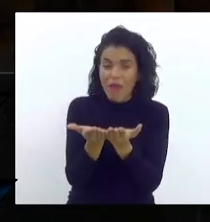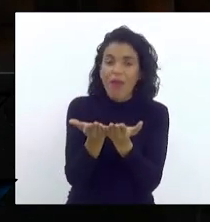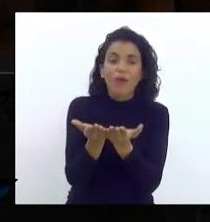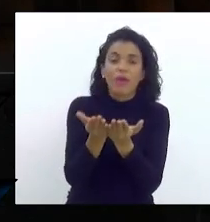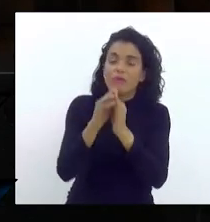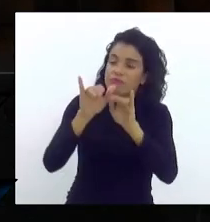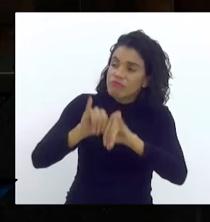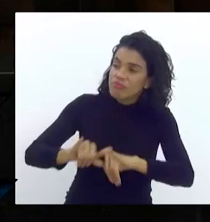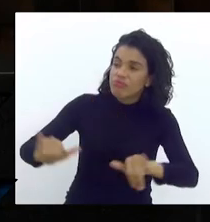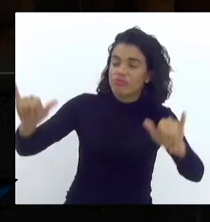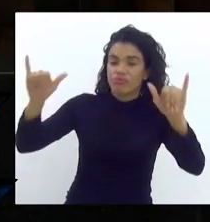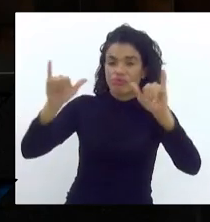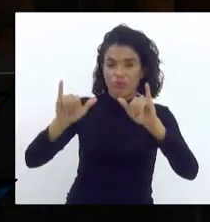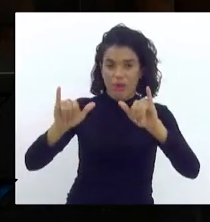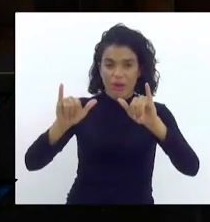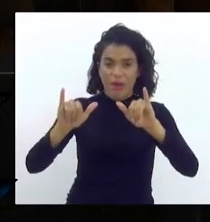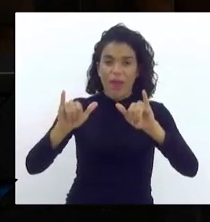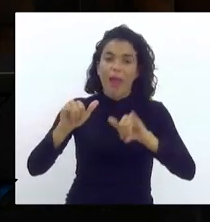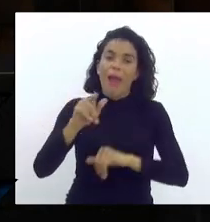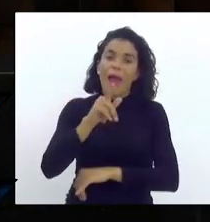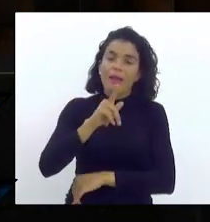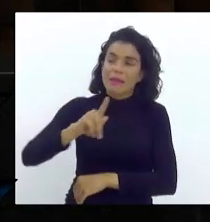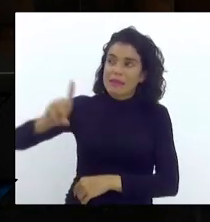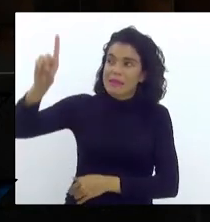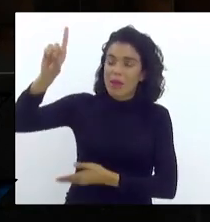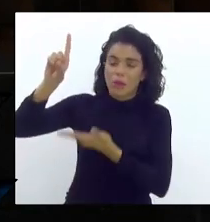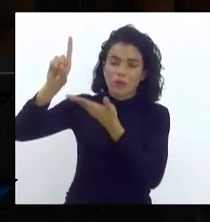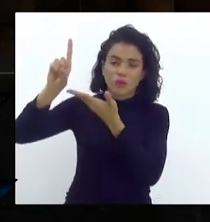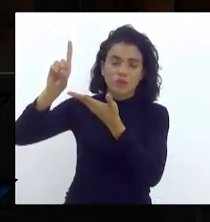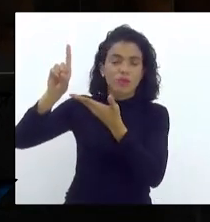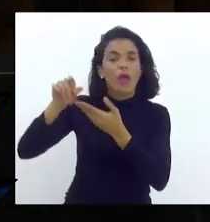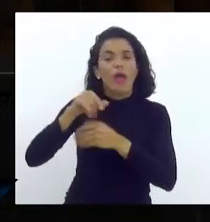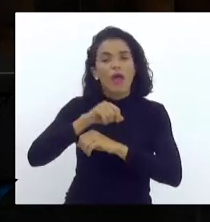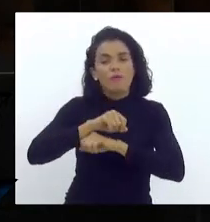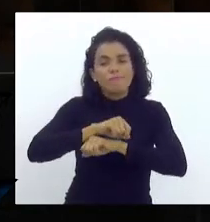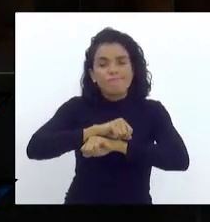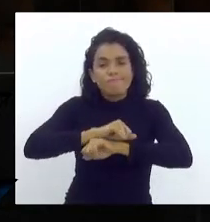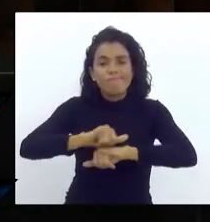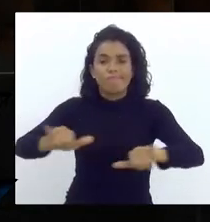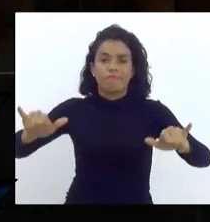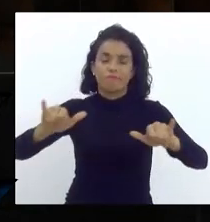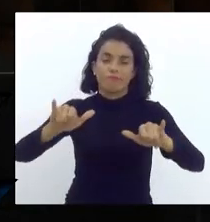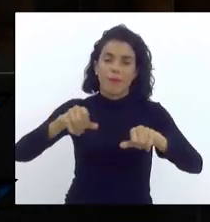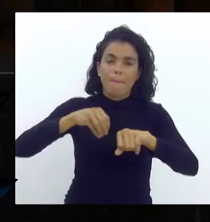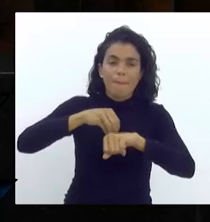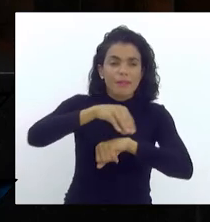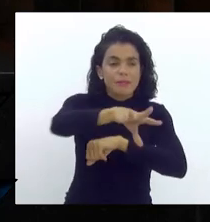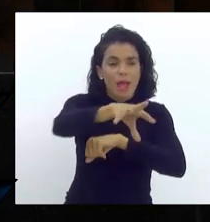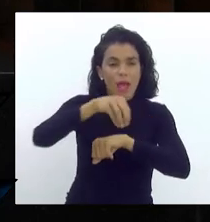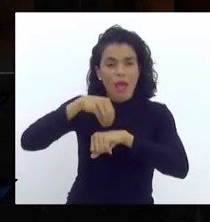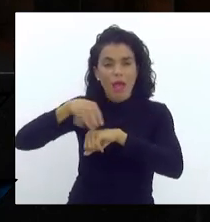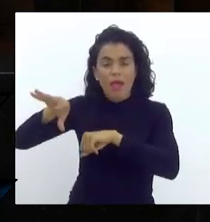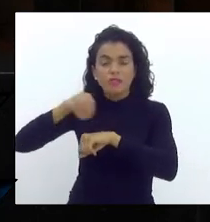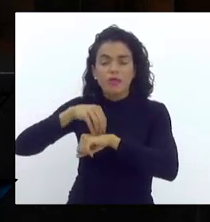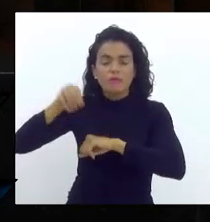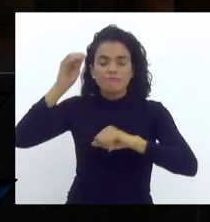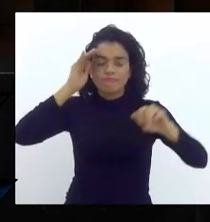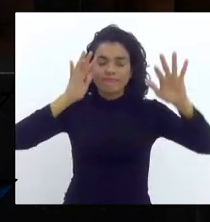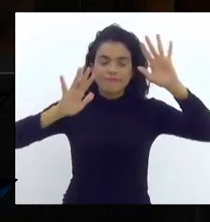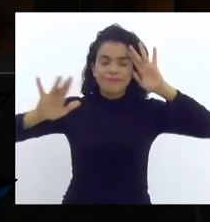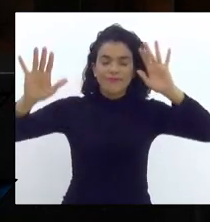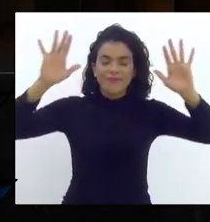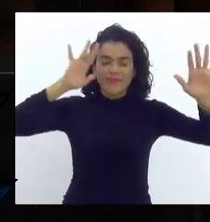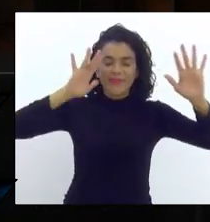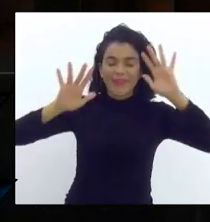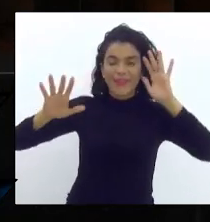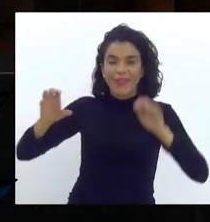Deus, é levar uma mensagem de esperança, uma mensagem de nova